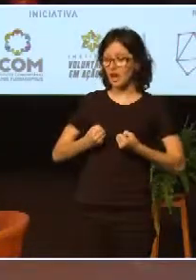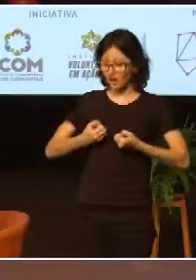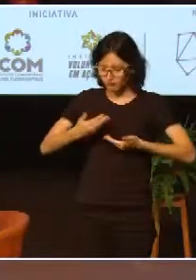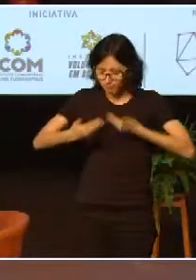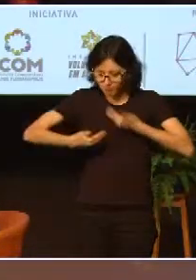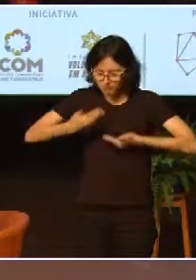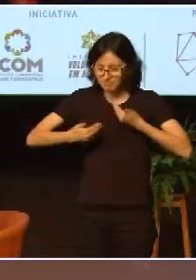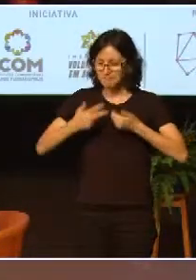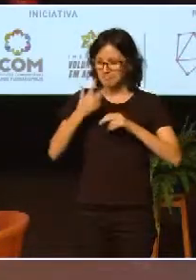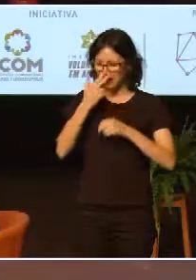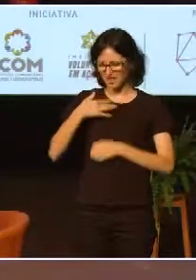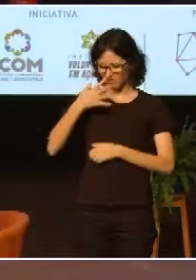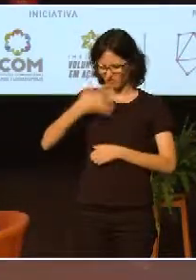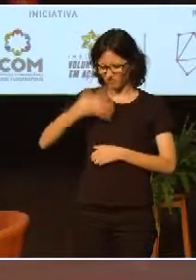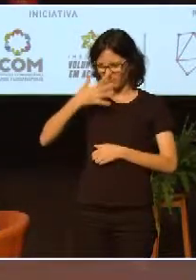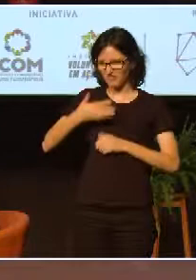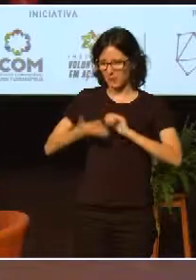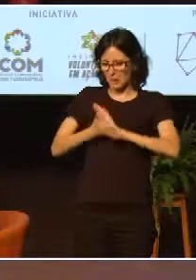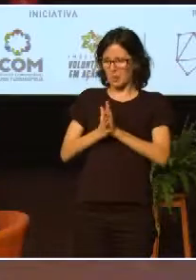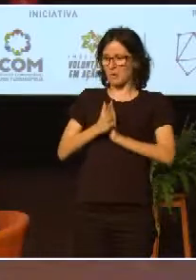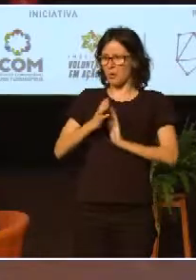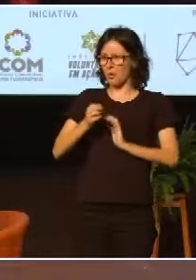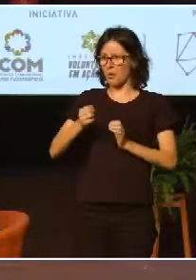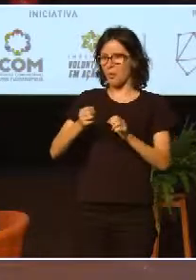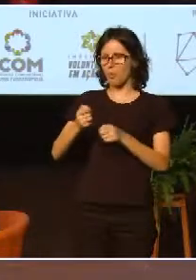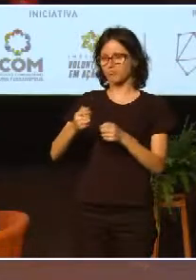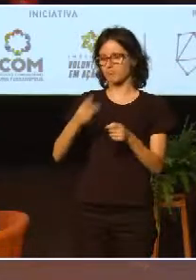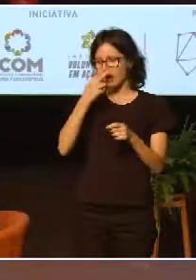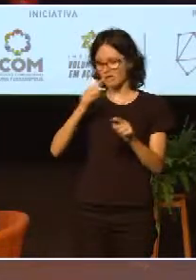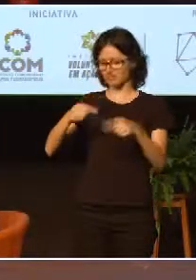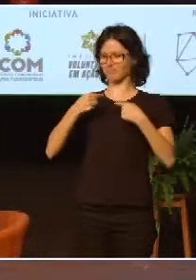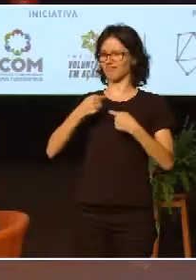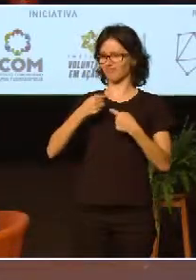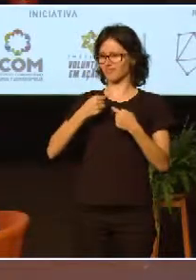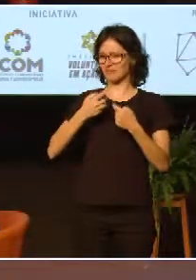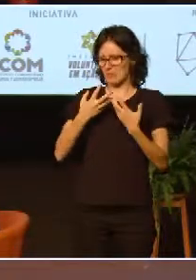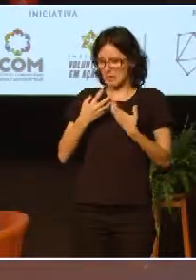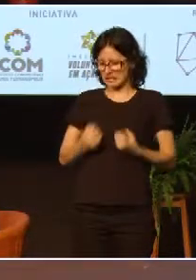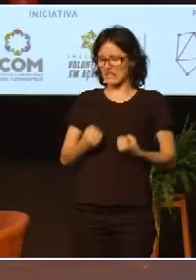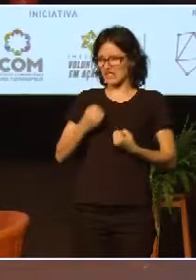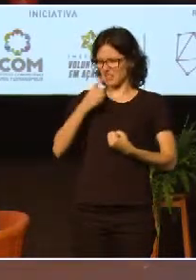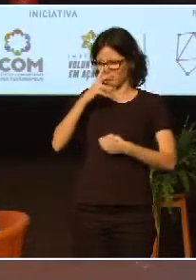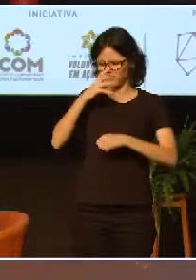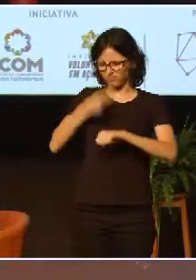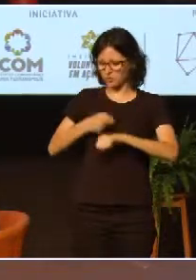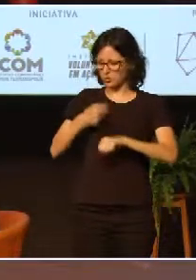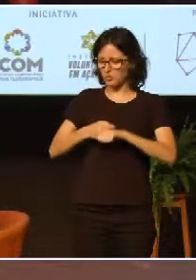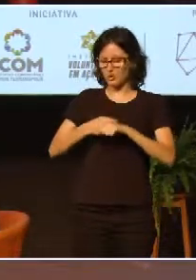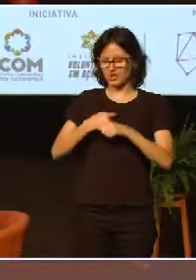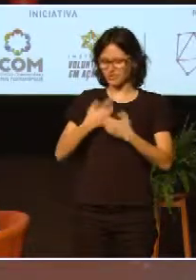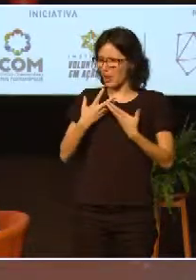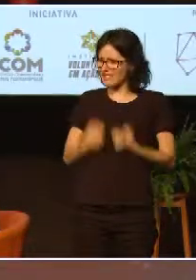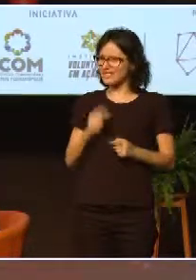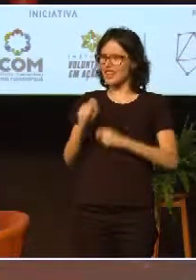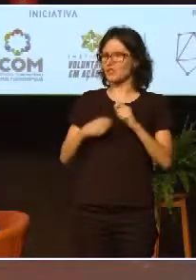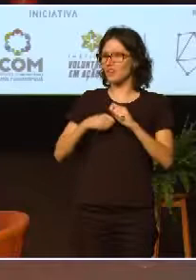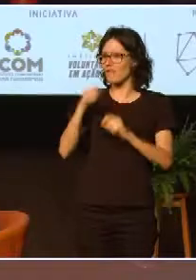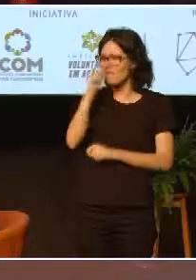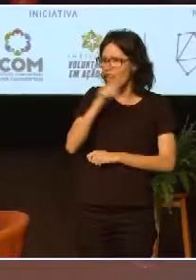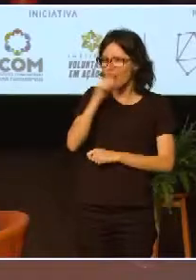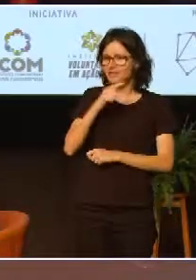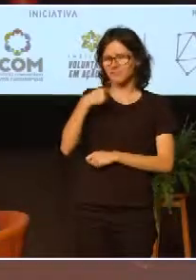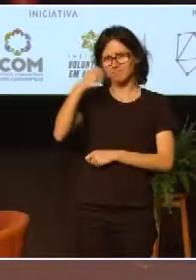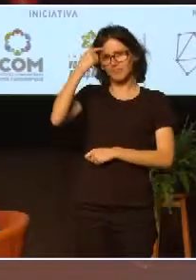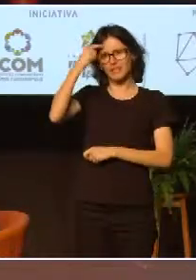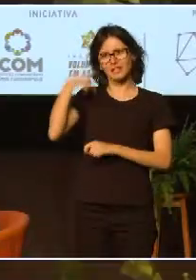muito crítica com a gente tende a ser muito dura com a gente tende a achar